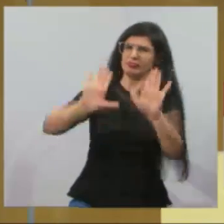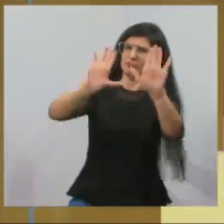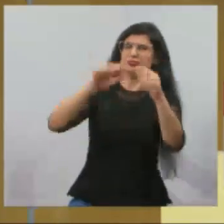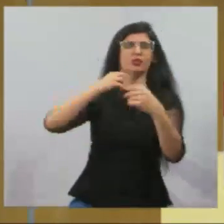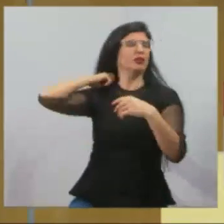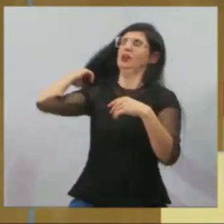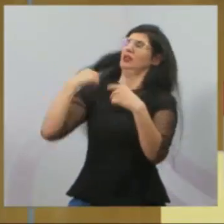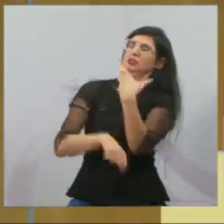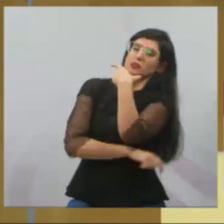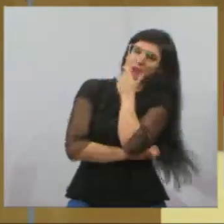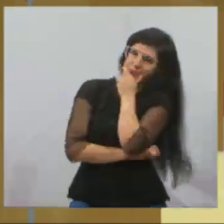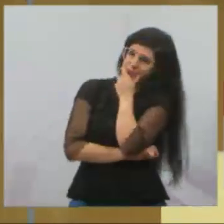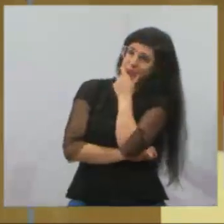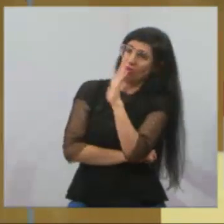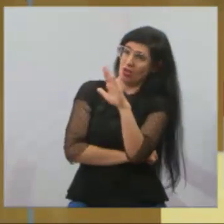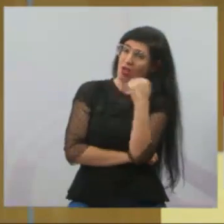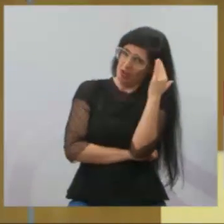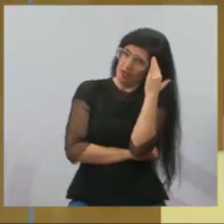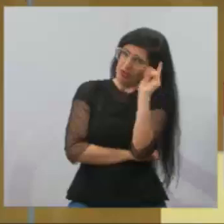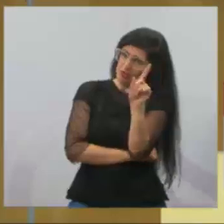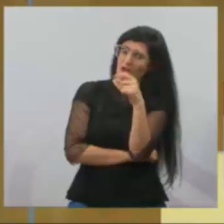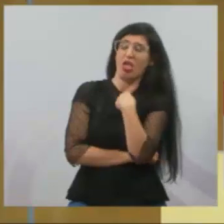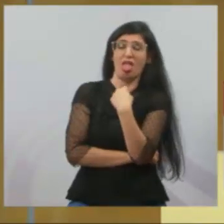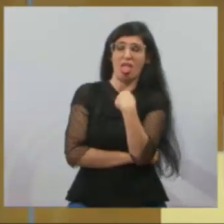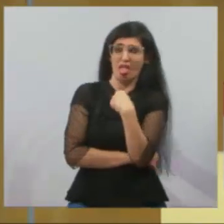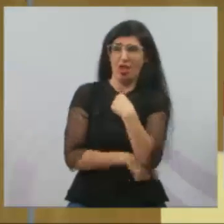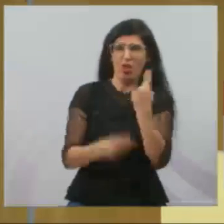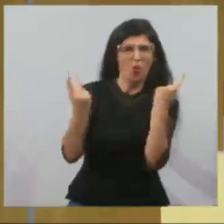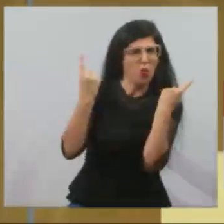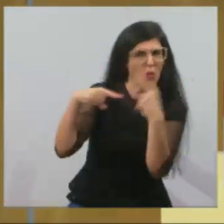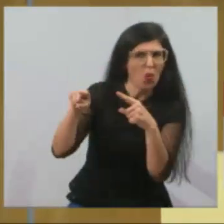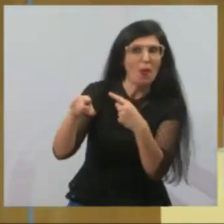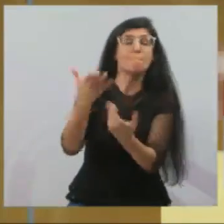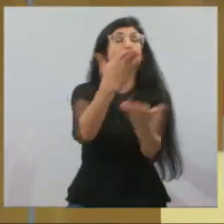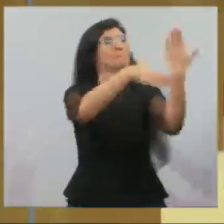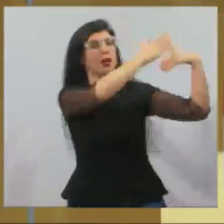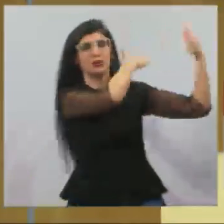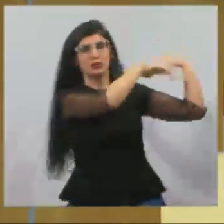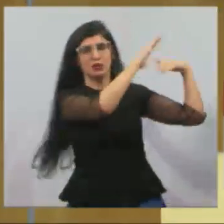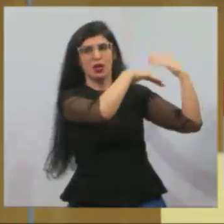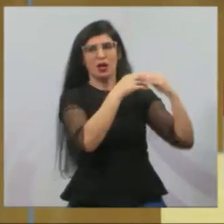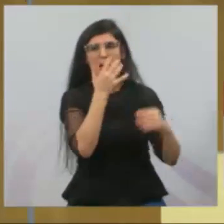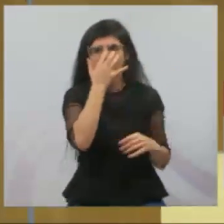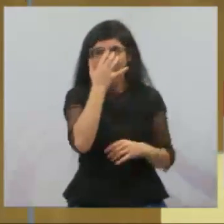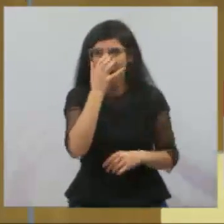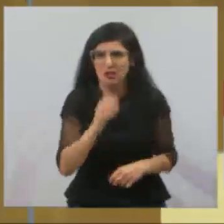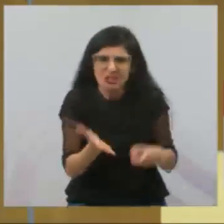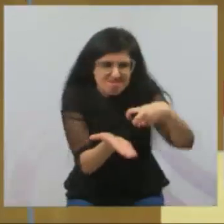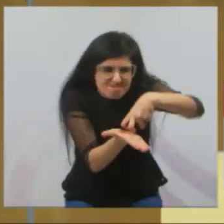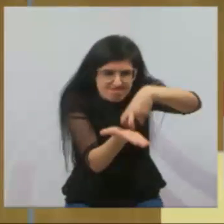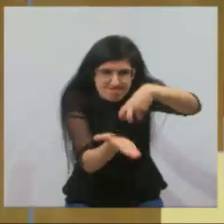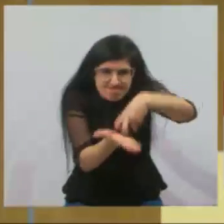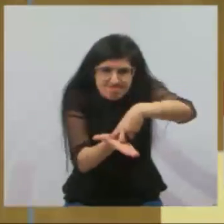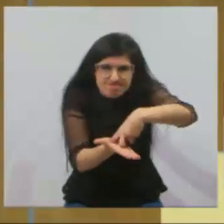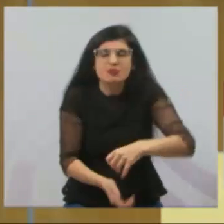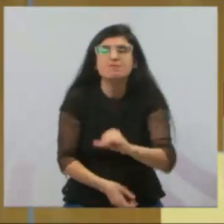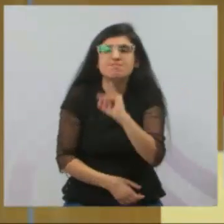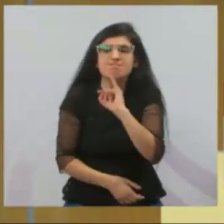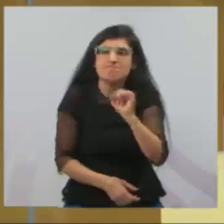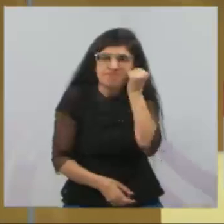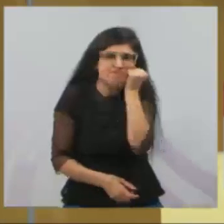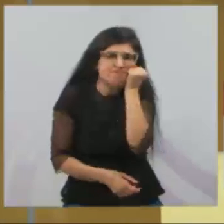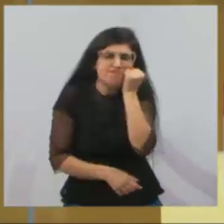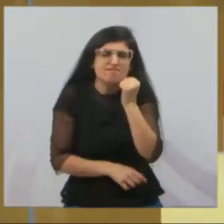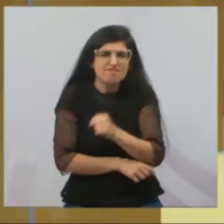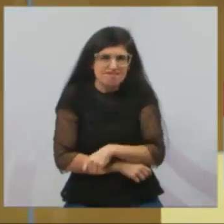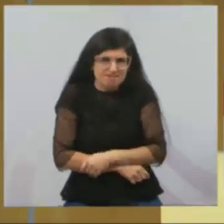e eu até, inclusive, né, fui contra a época, um pedido de cassação para o prefeito Isaías nessa casa,